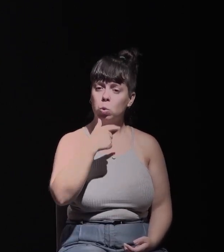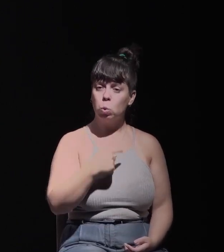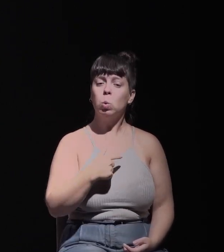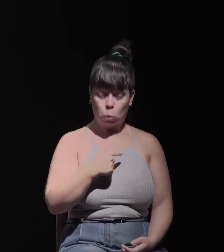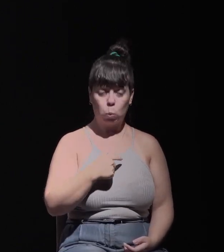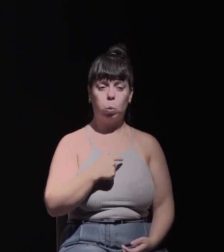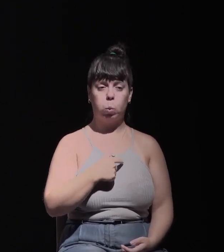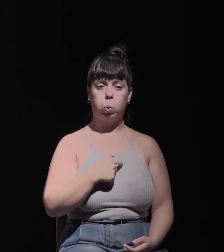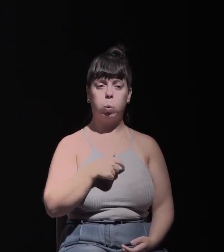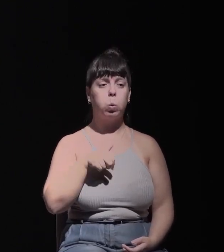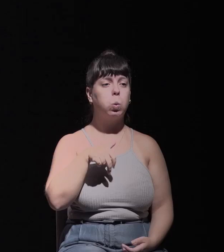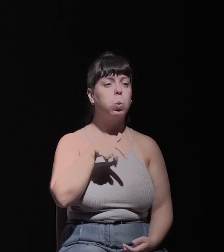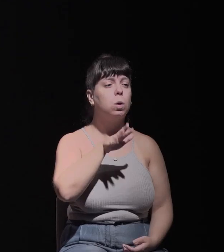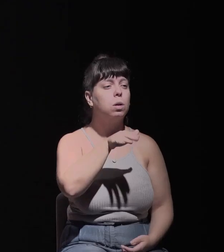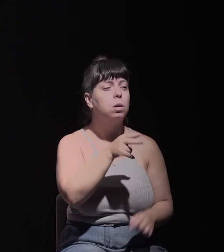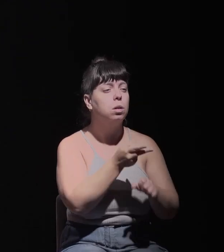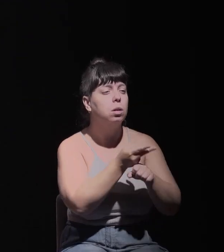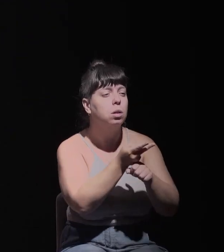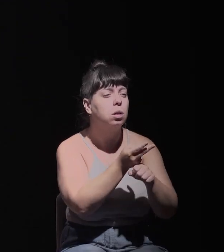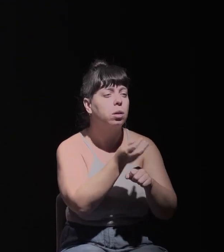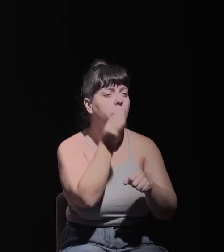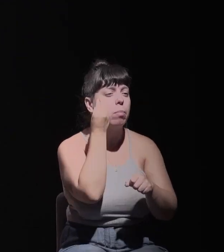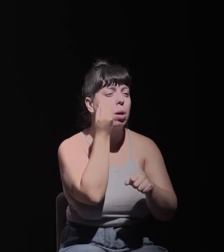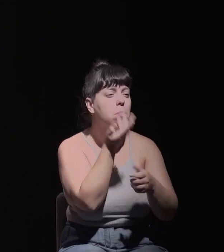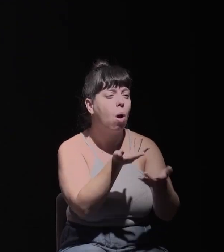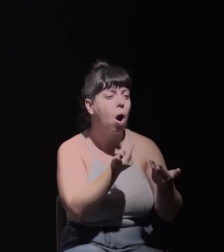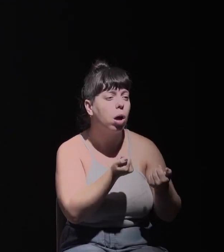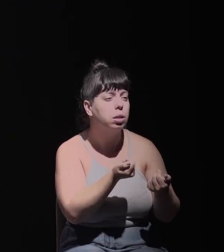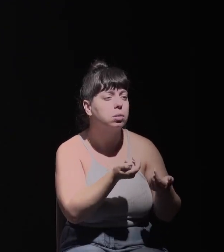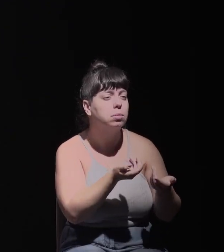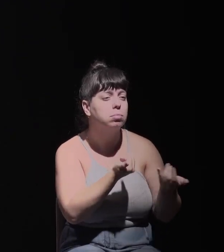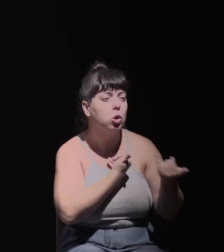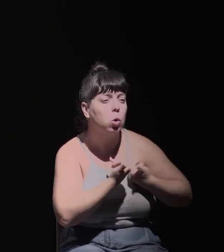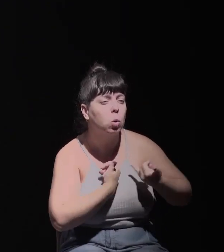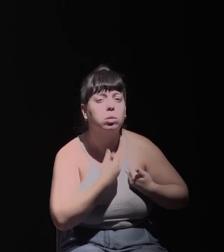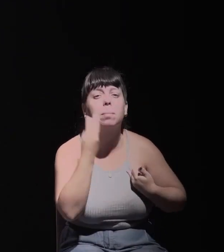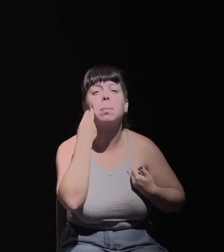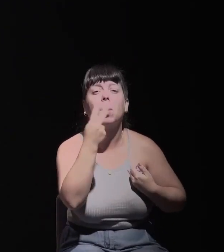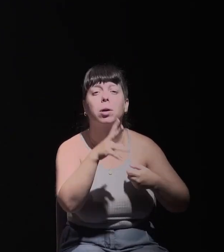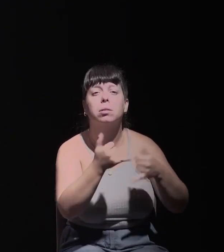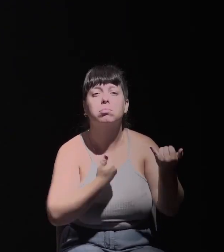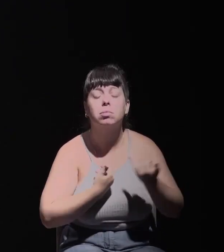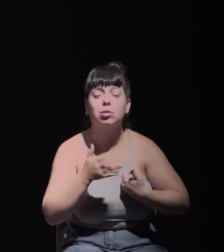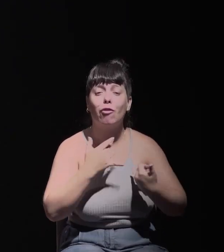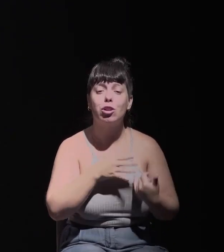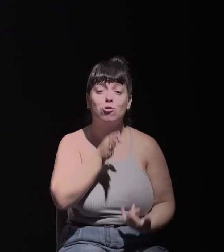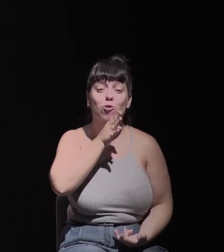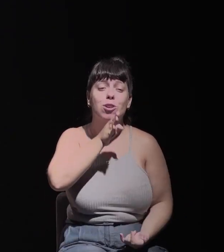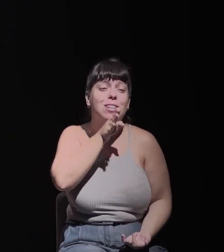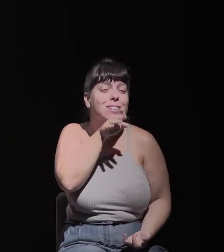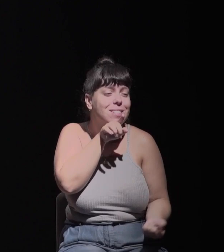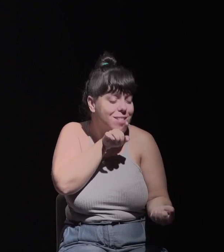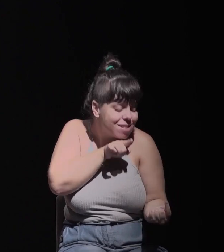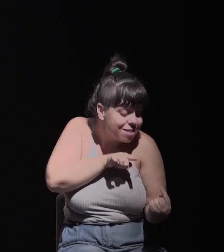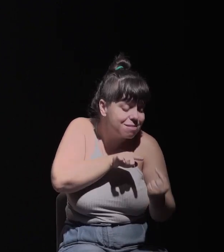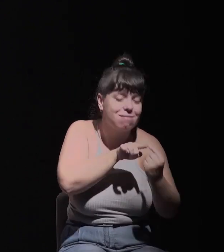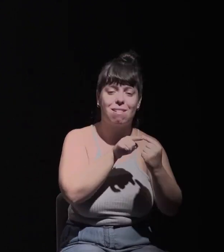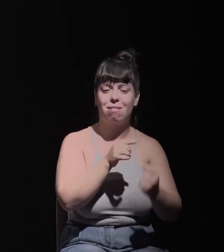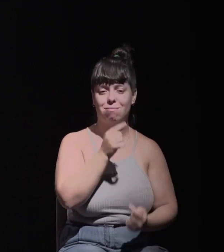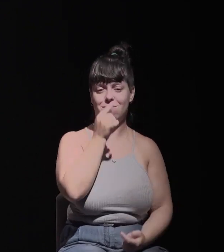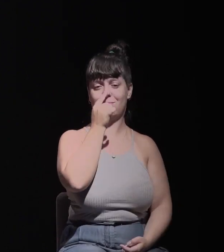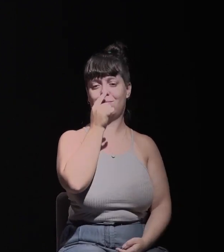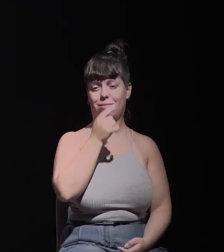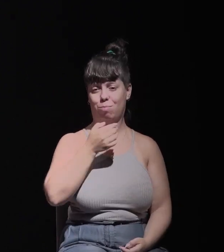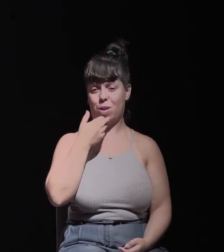de sair por aí buscando essas coisas, talvez a gente até se conhecesse melhor. Talvez a gente tivesse instrumentos para se ler de uma